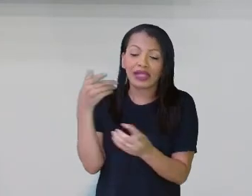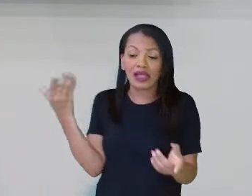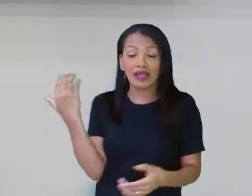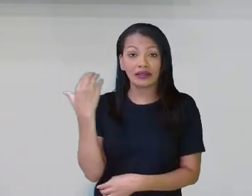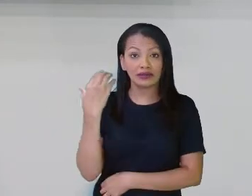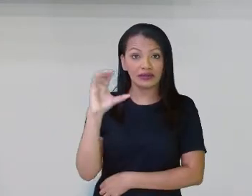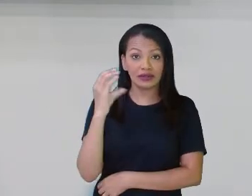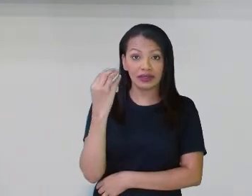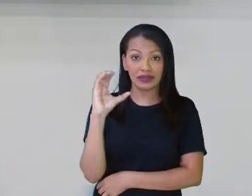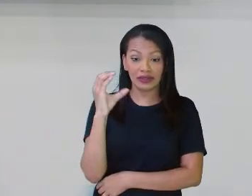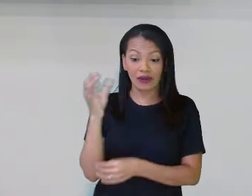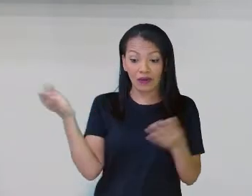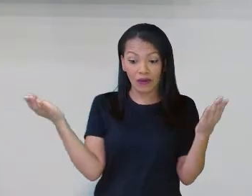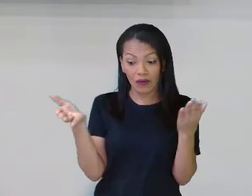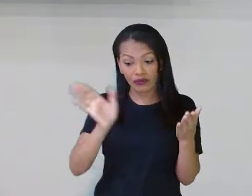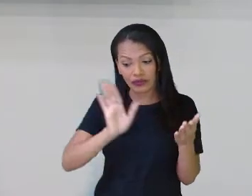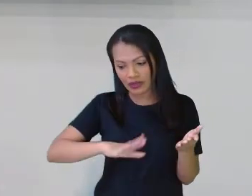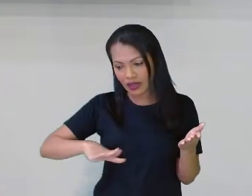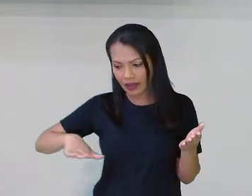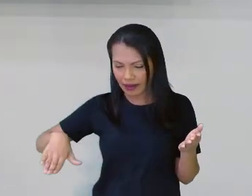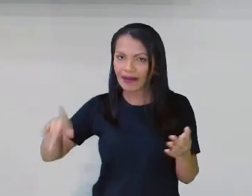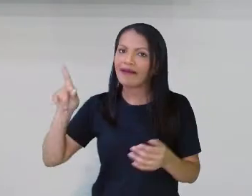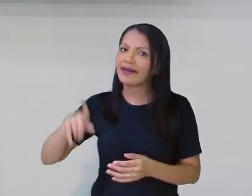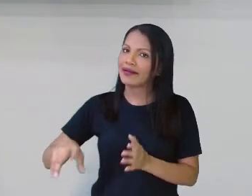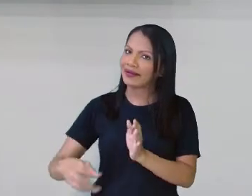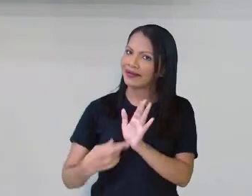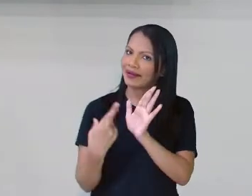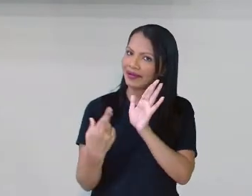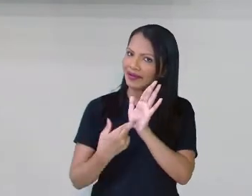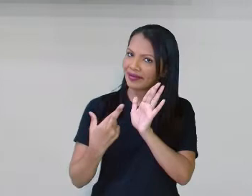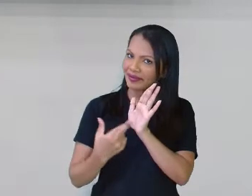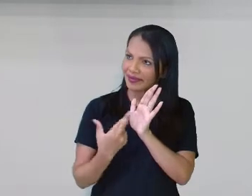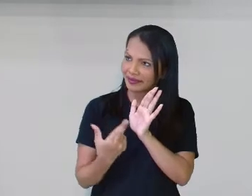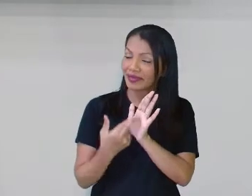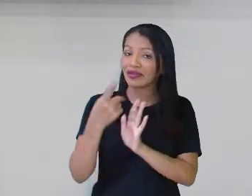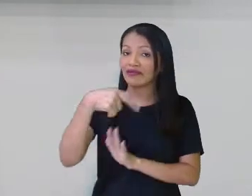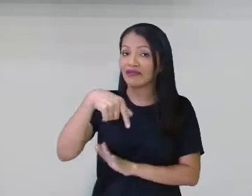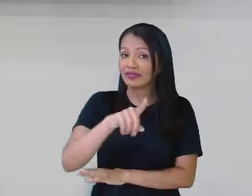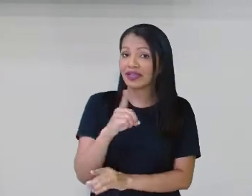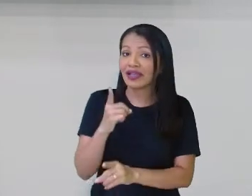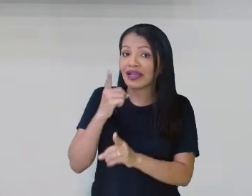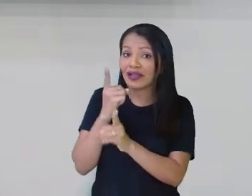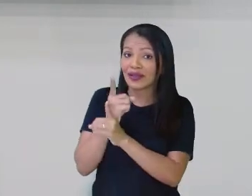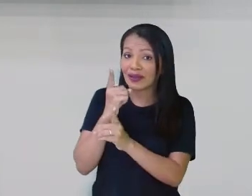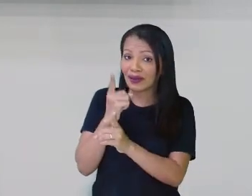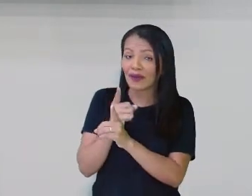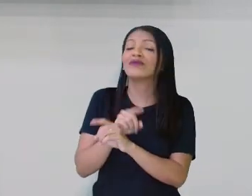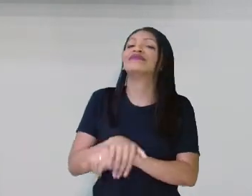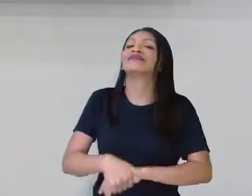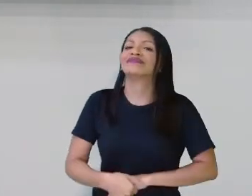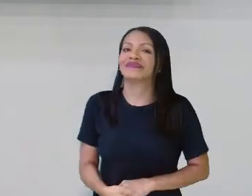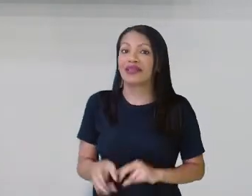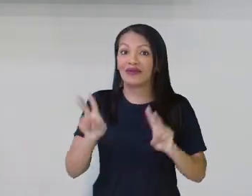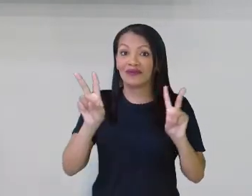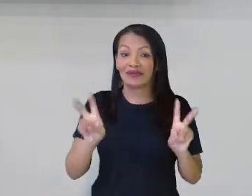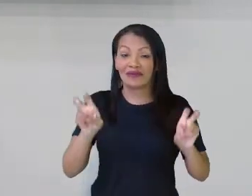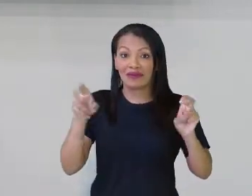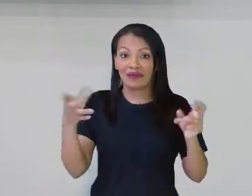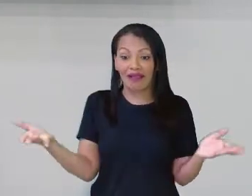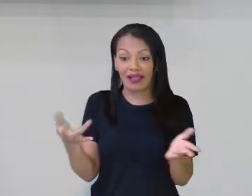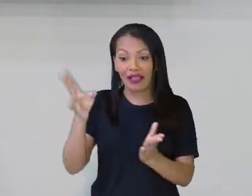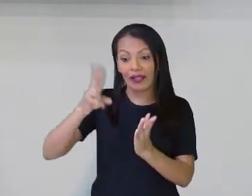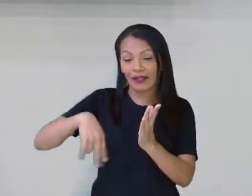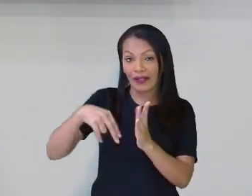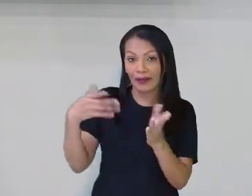Hoje das Crianças, tá? Essa é a revista que vocês encontram a matéria que a gente vai ler agora. E aí eu trouxe